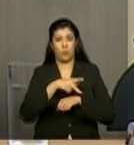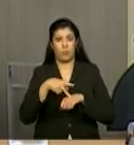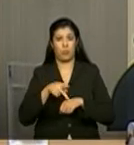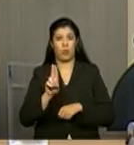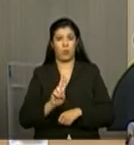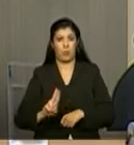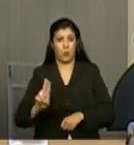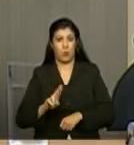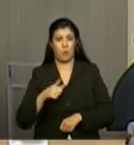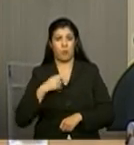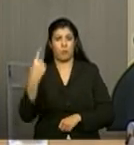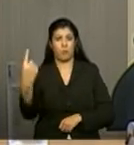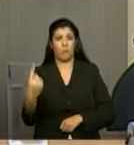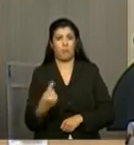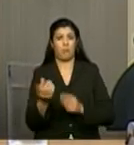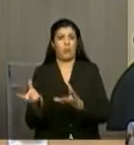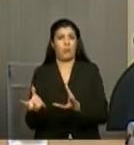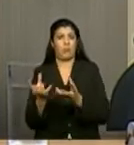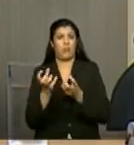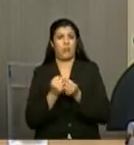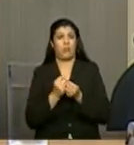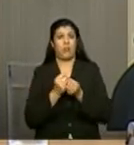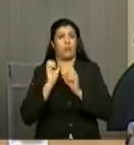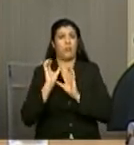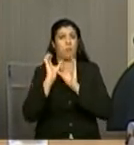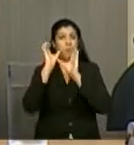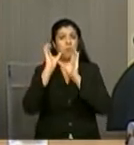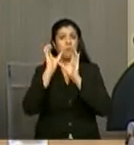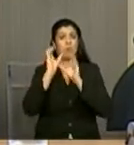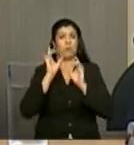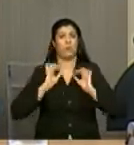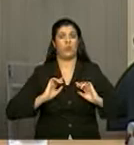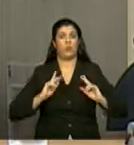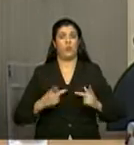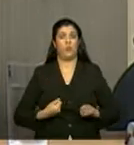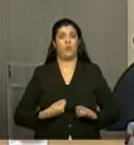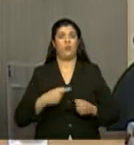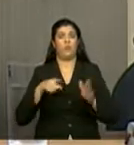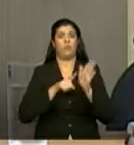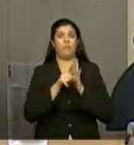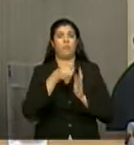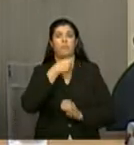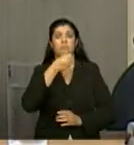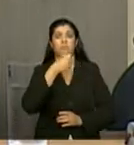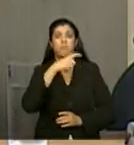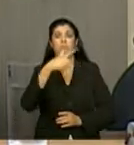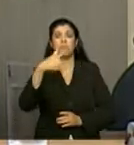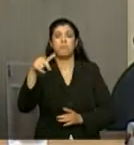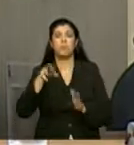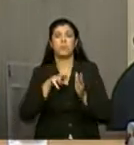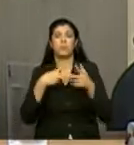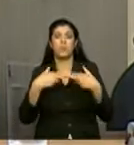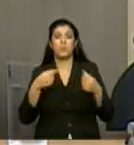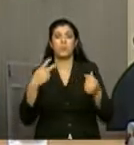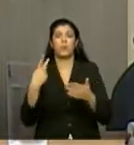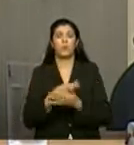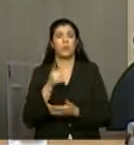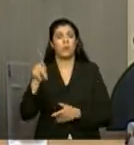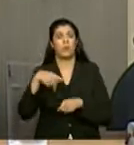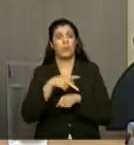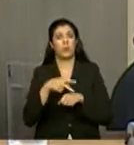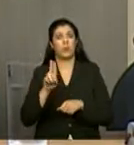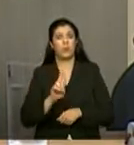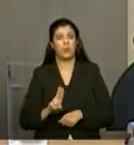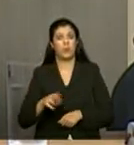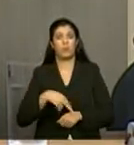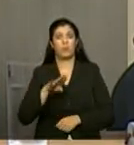entrevistá lo receber um prêmio de direitos humanos no brasil e vai entrevistá lo por outras coisas ocorridas no uruguai que foram as